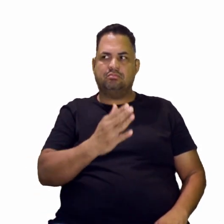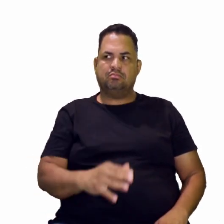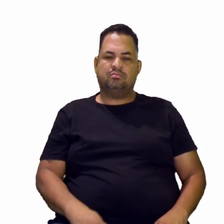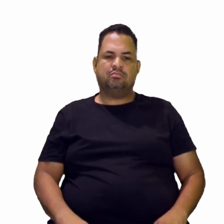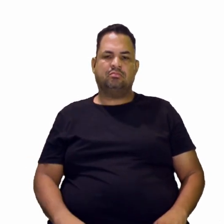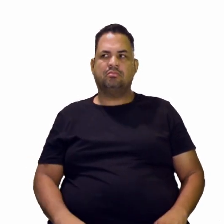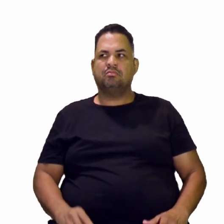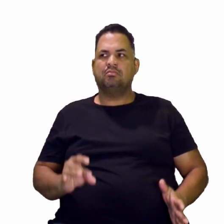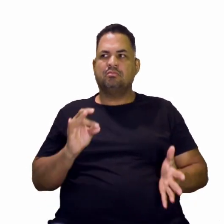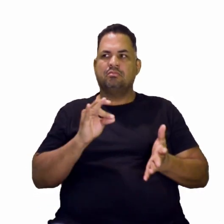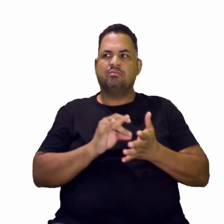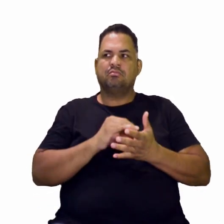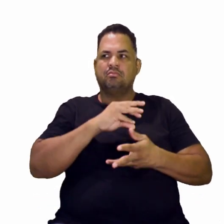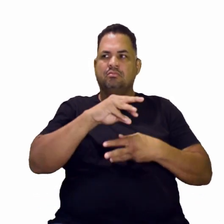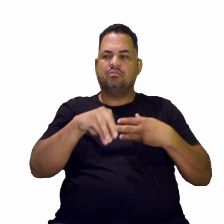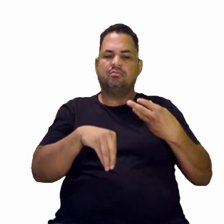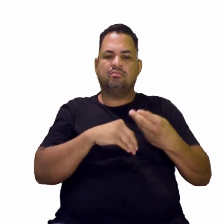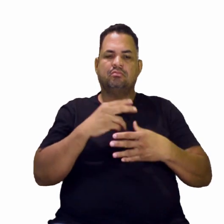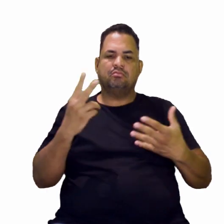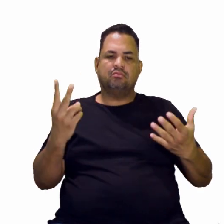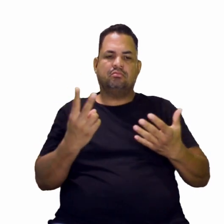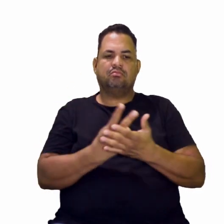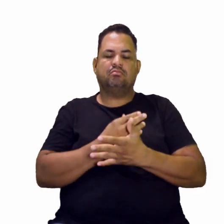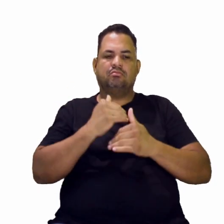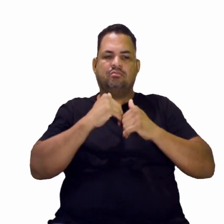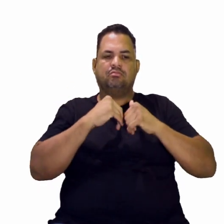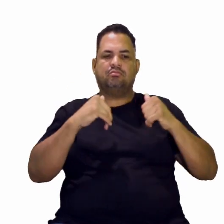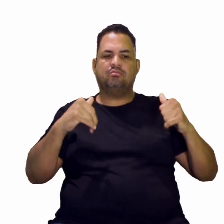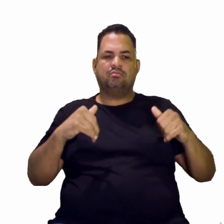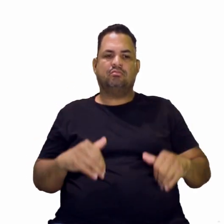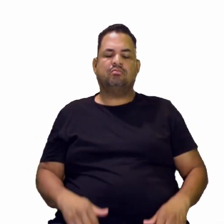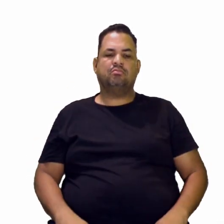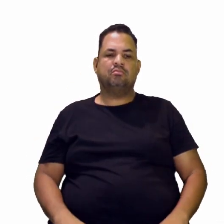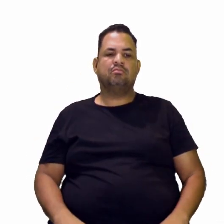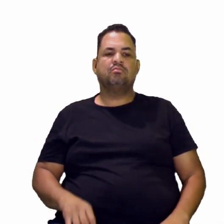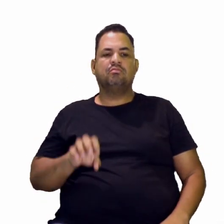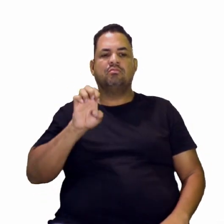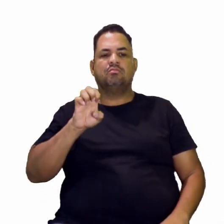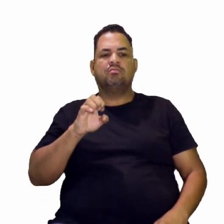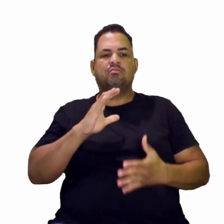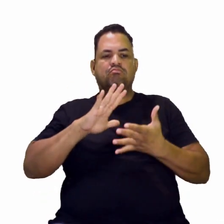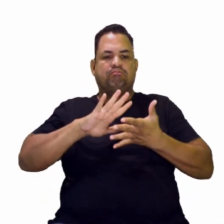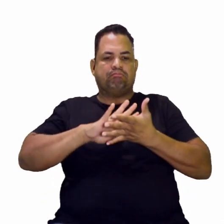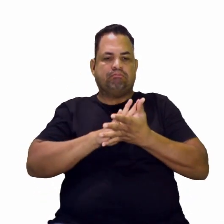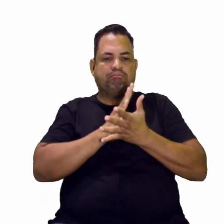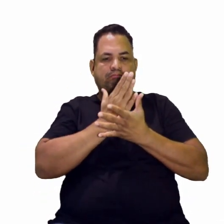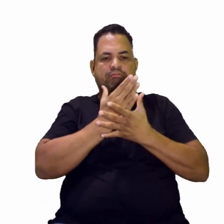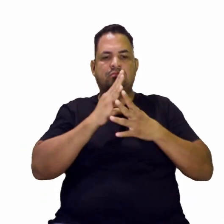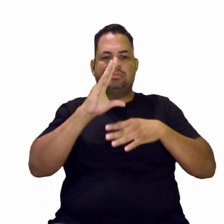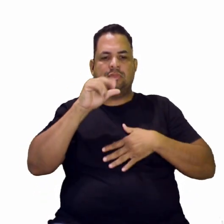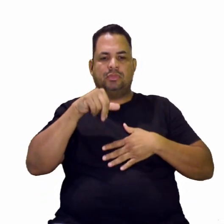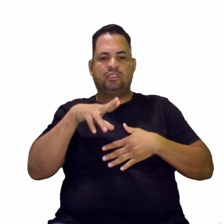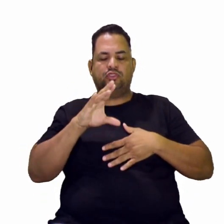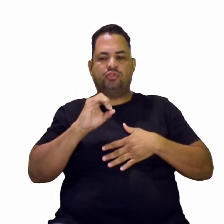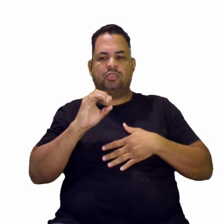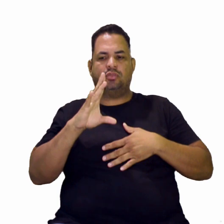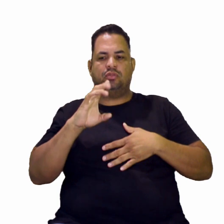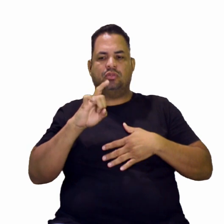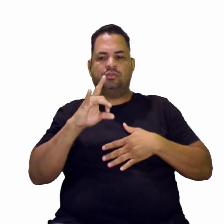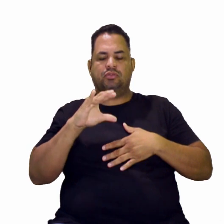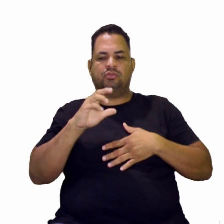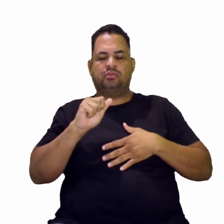O fato deles se misturarem não causaria um isolamento geográfico. E. Extinção de nichos ecológicos?